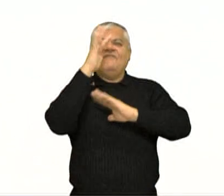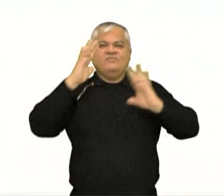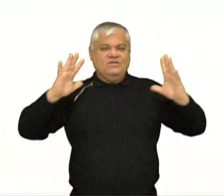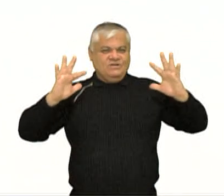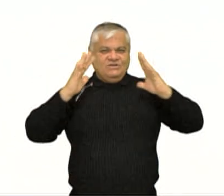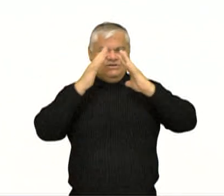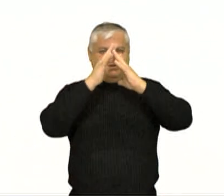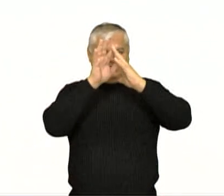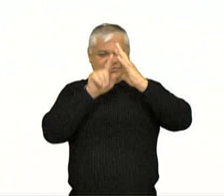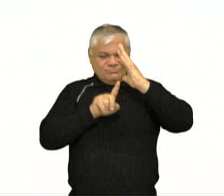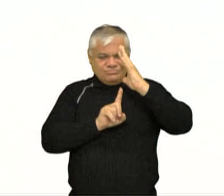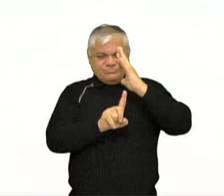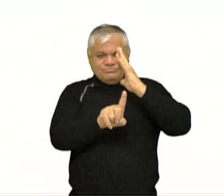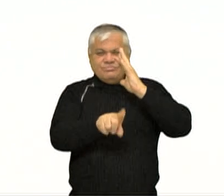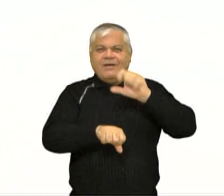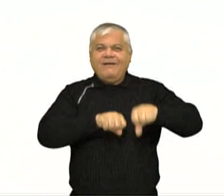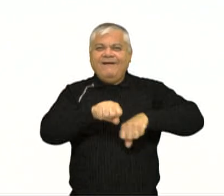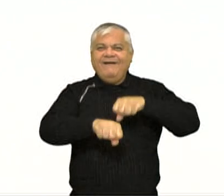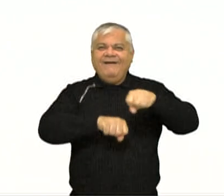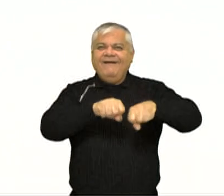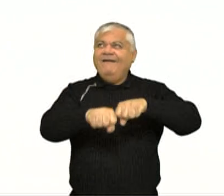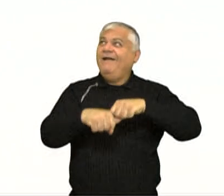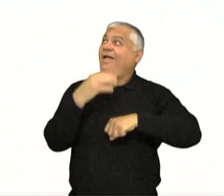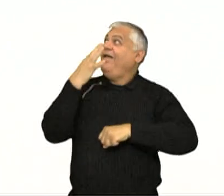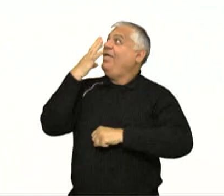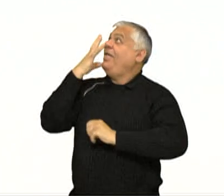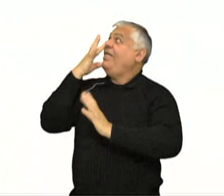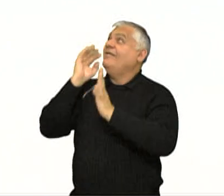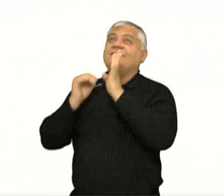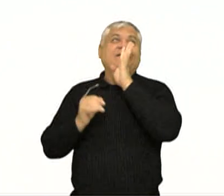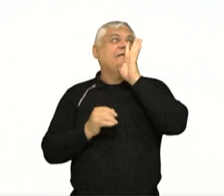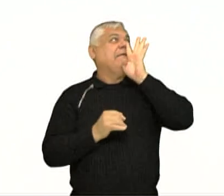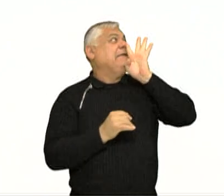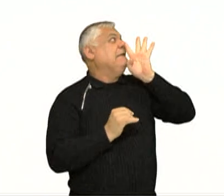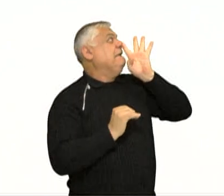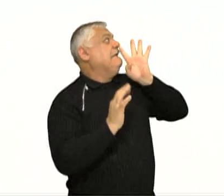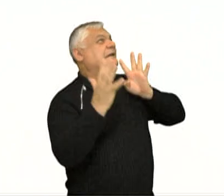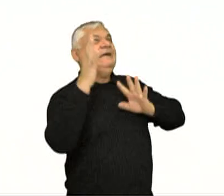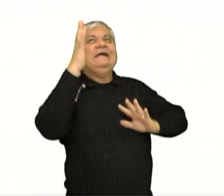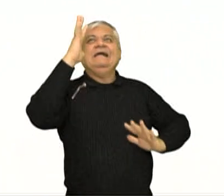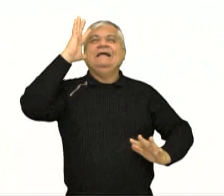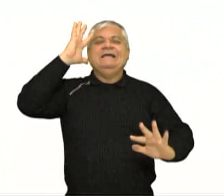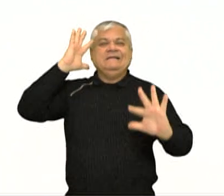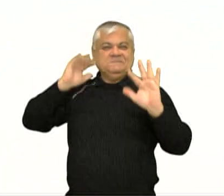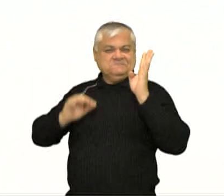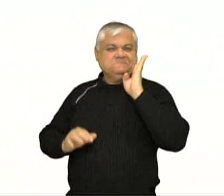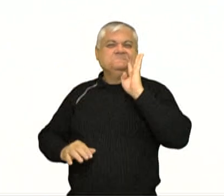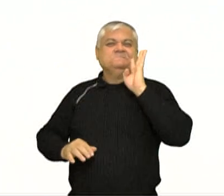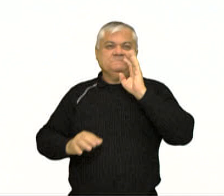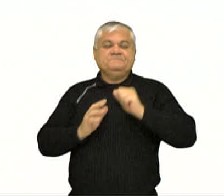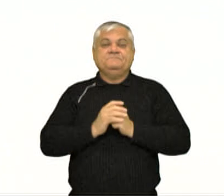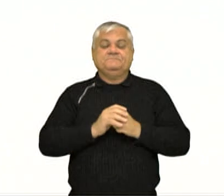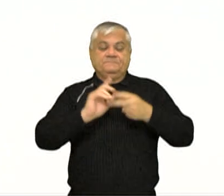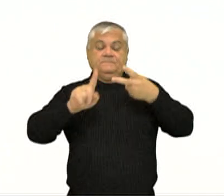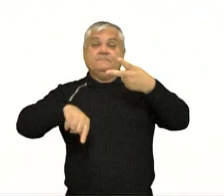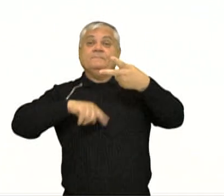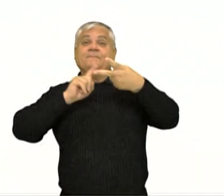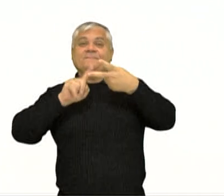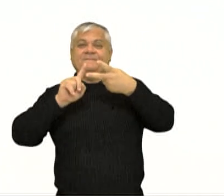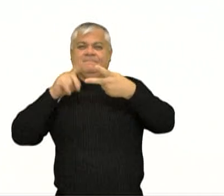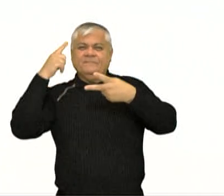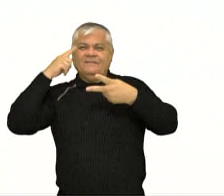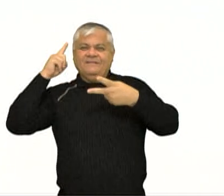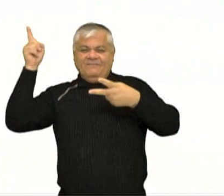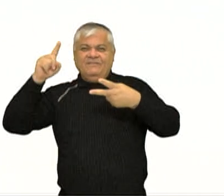túnel de árvores. Vale a pena conhecer esse lugar, vale a pena ir de bicicleta até lá. E outro, né? Essa segunda